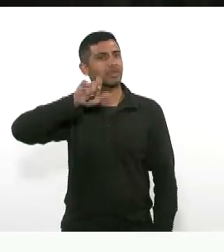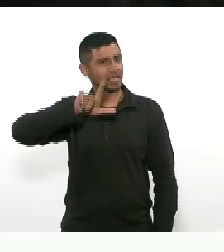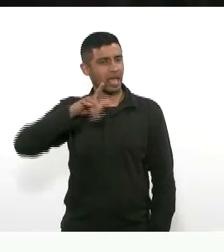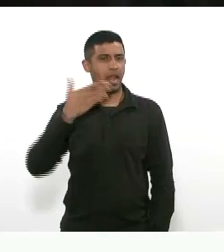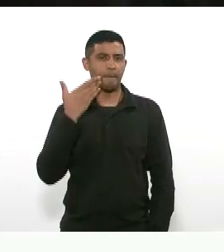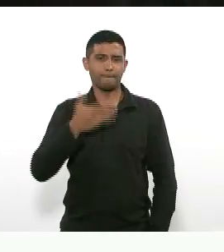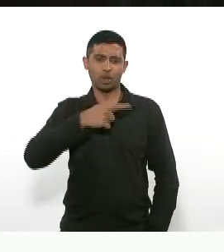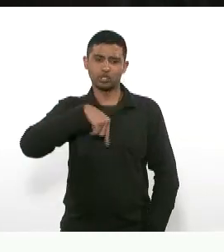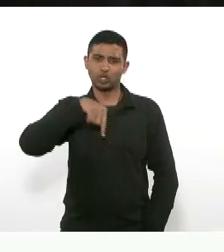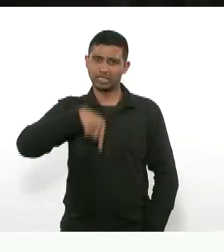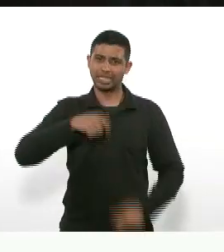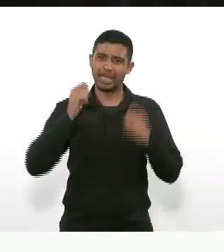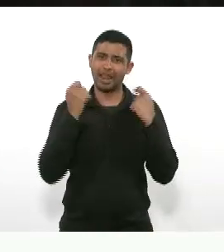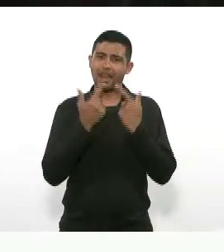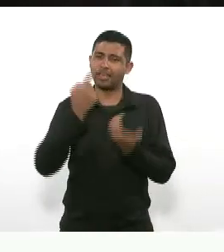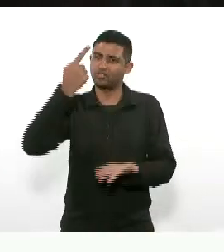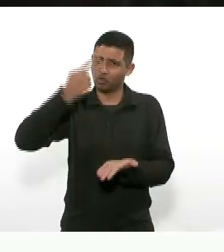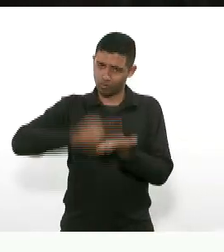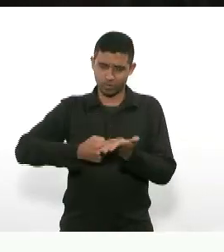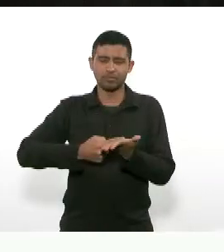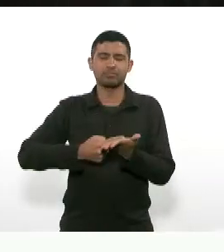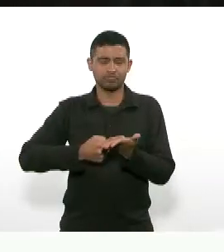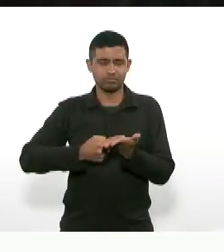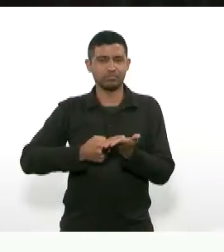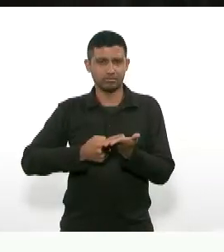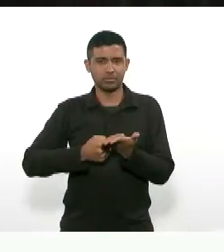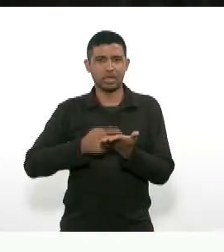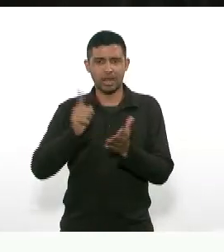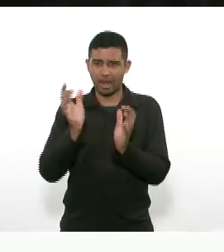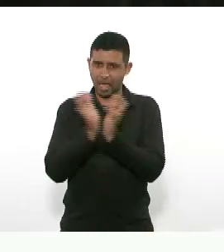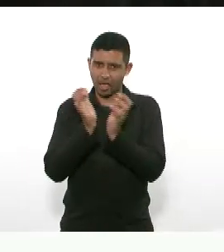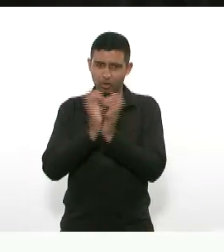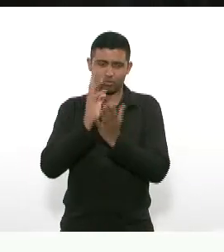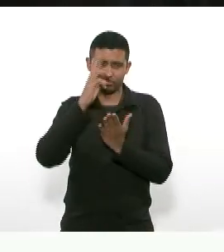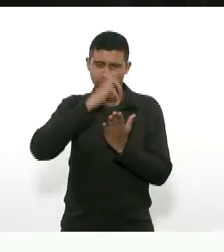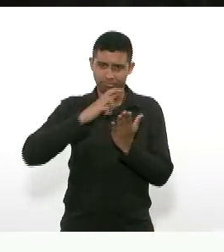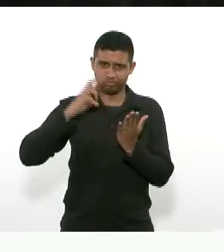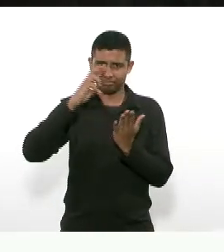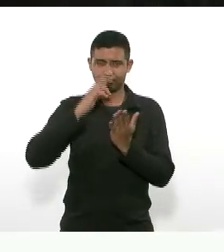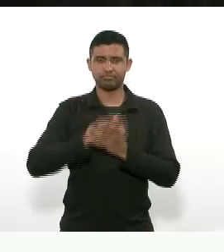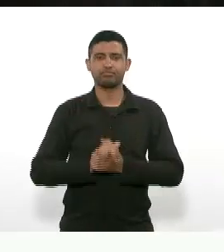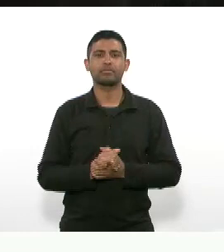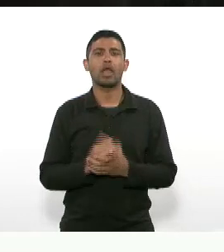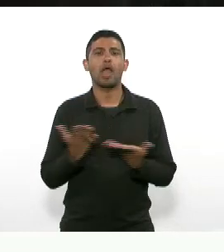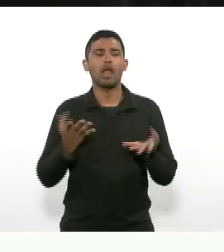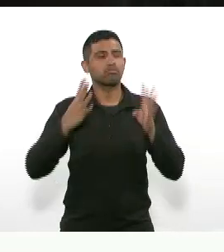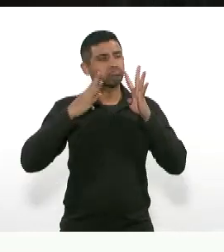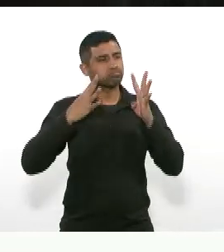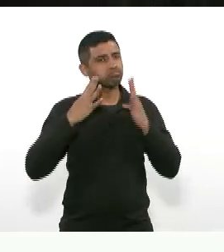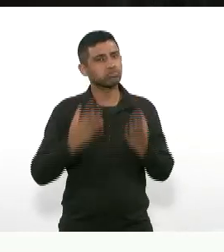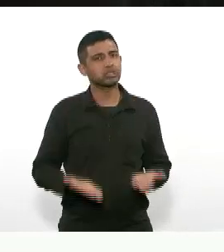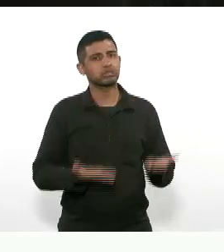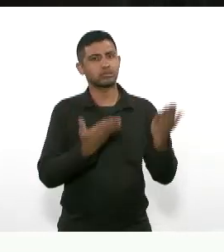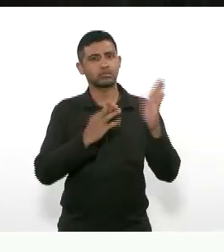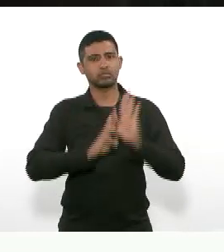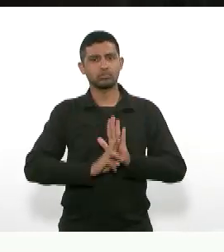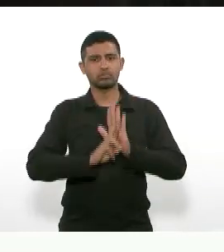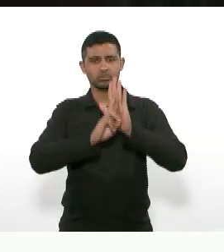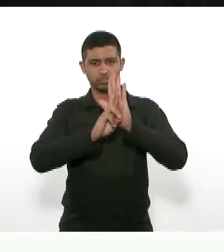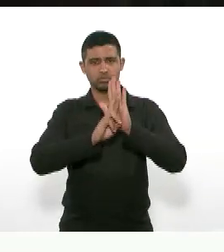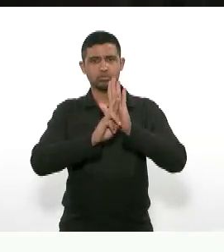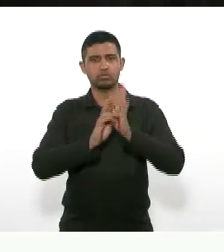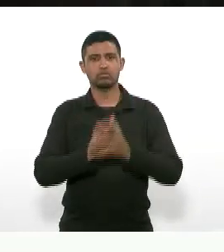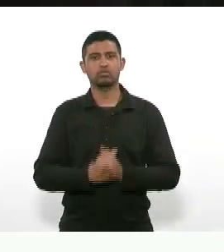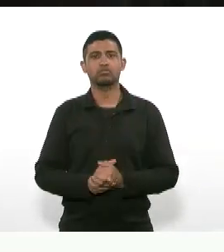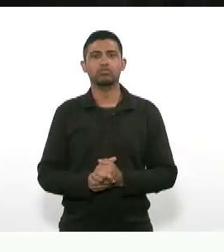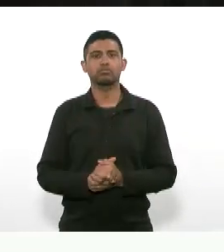aqui da nossa casa com a perícia como um todo. Vamos então ouvir agora a representação dos patoloscopistas